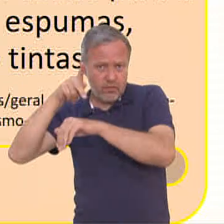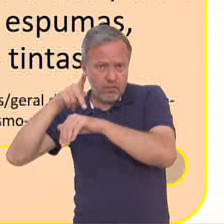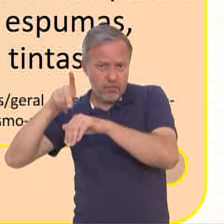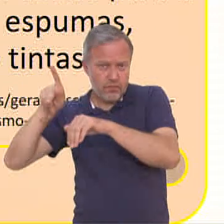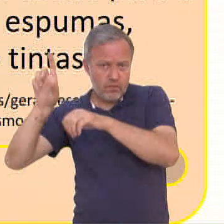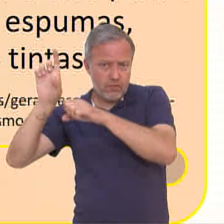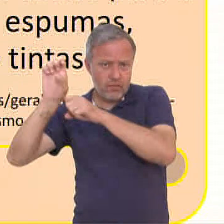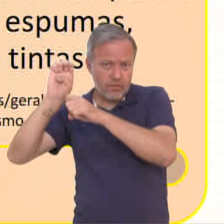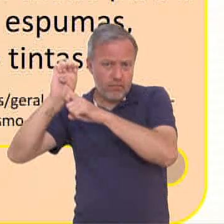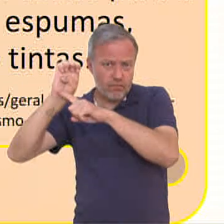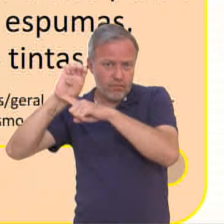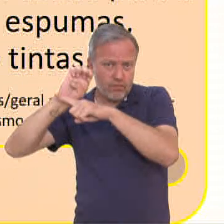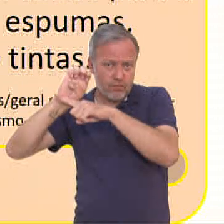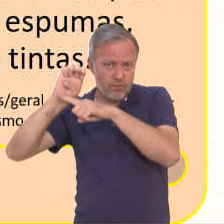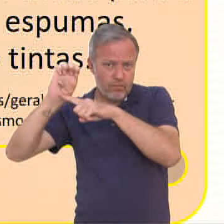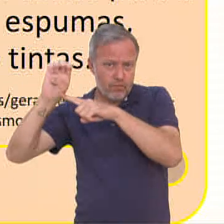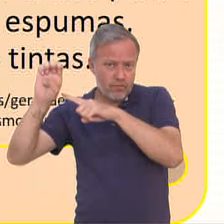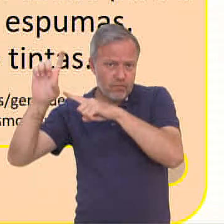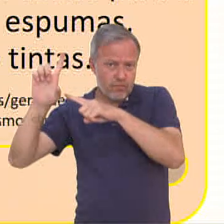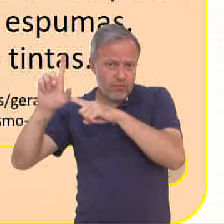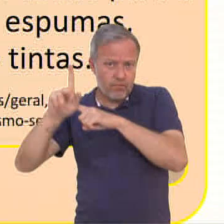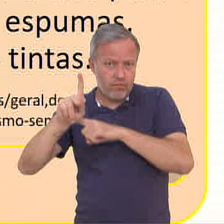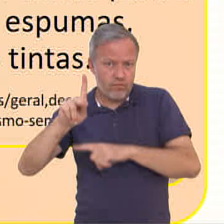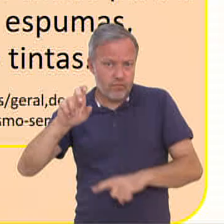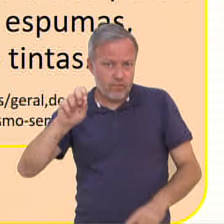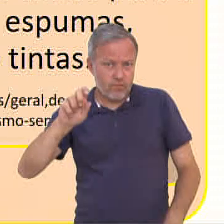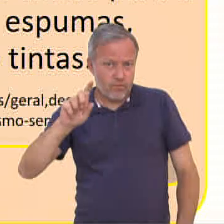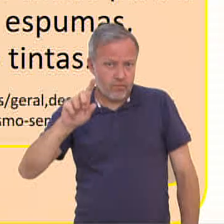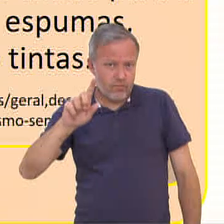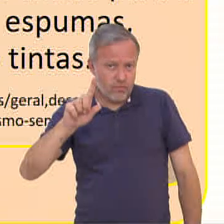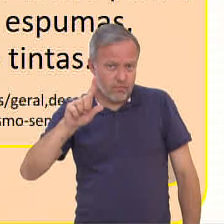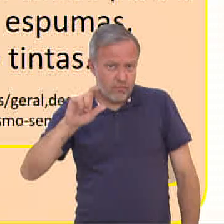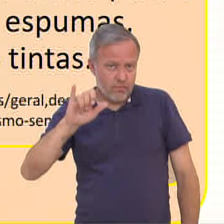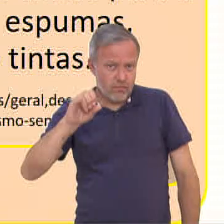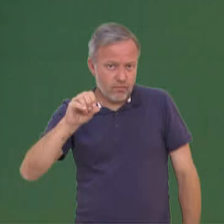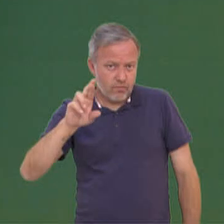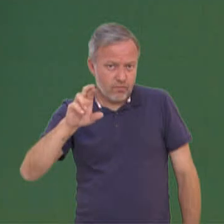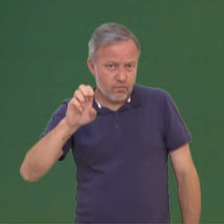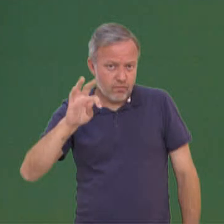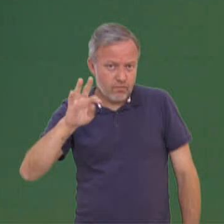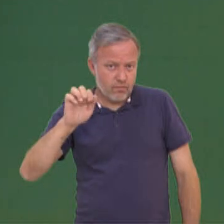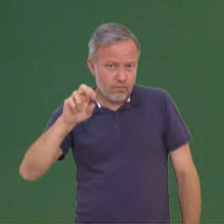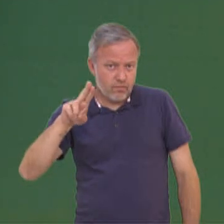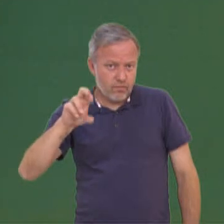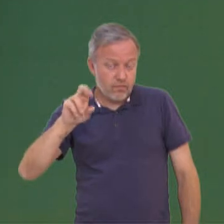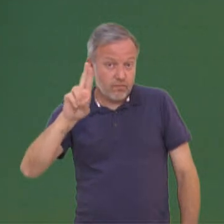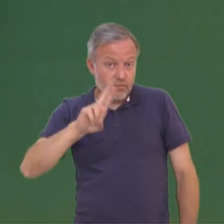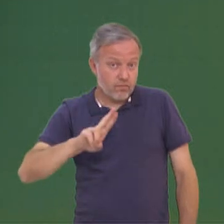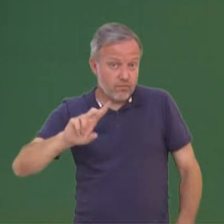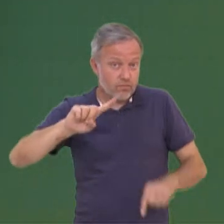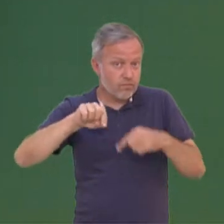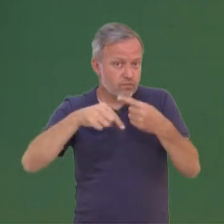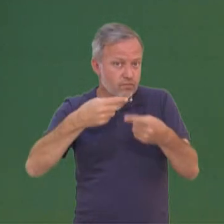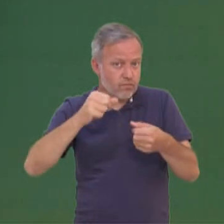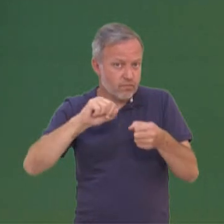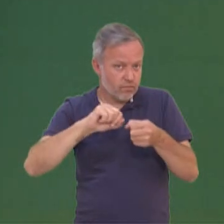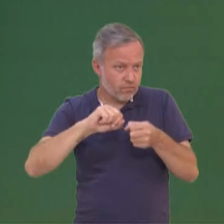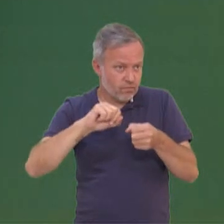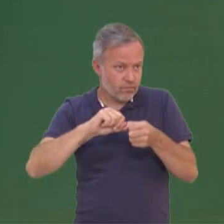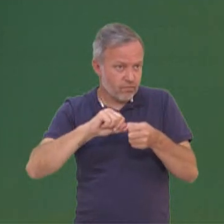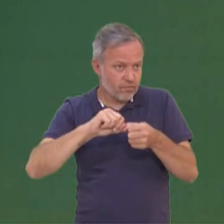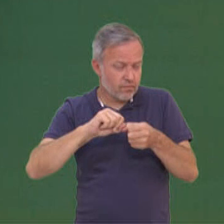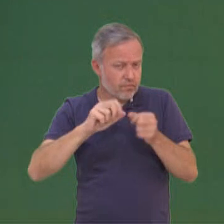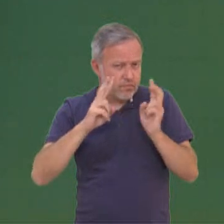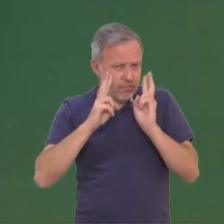degradar poliuretano, um tipo de polímero muito usado para a confecção de espumas, adesivos e tintas. Olha só